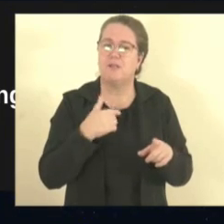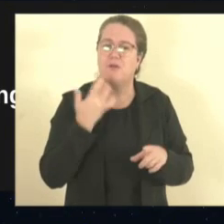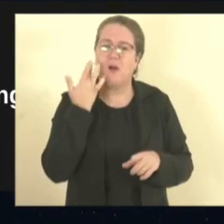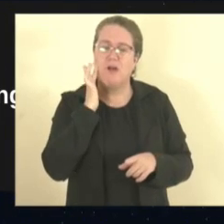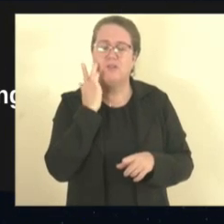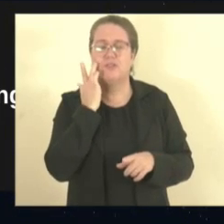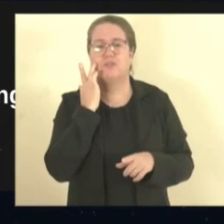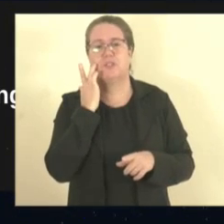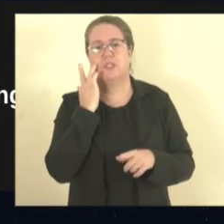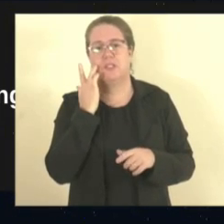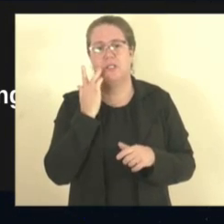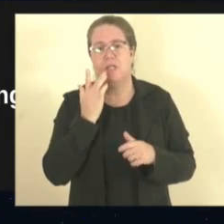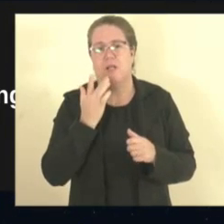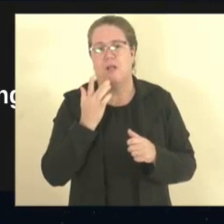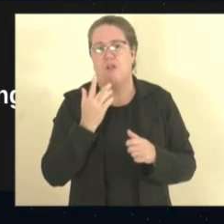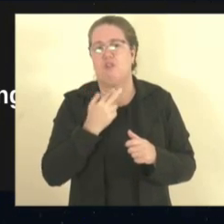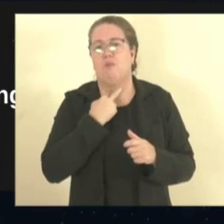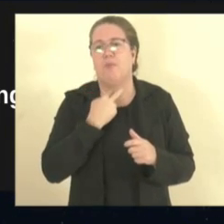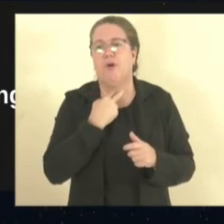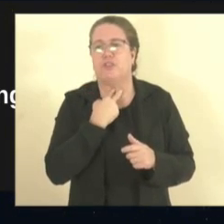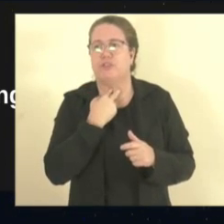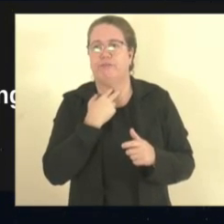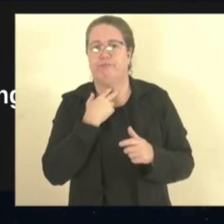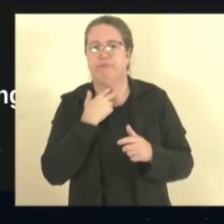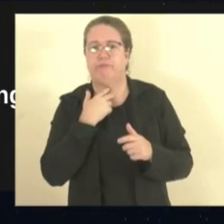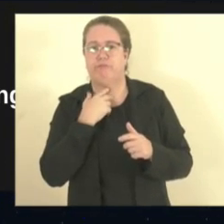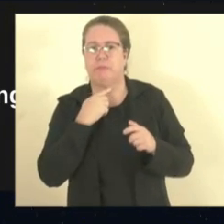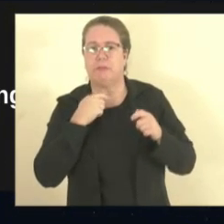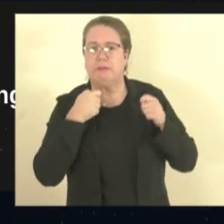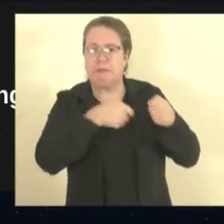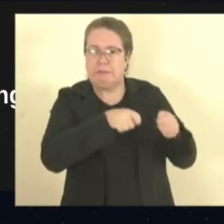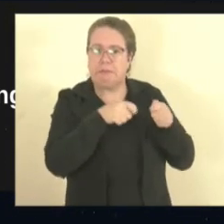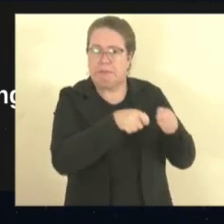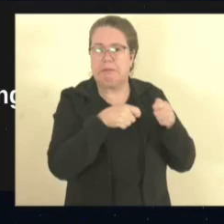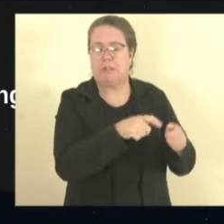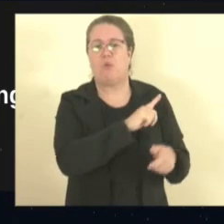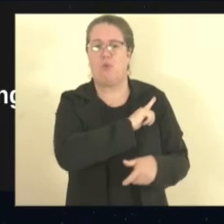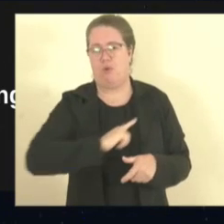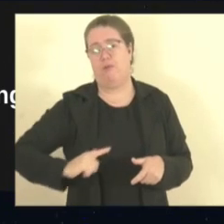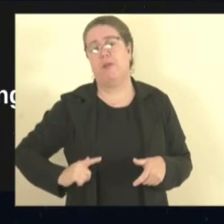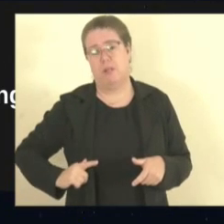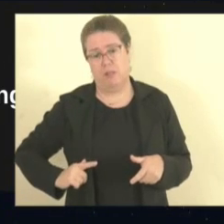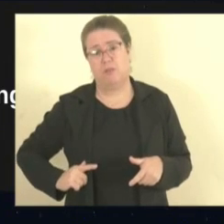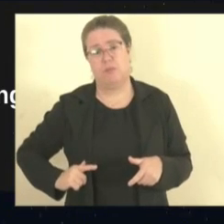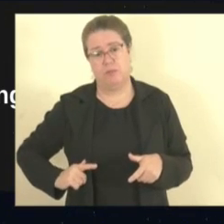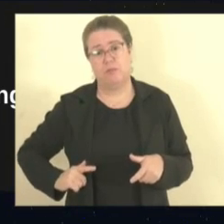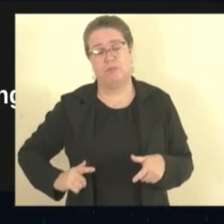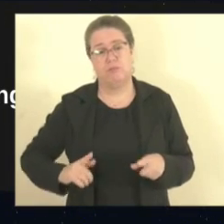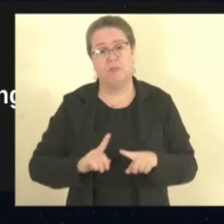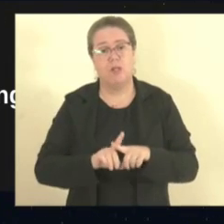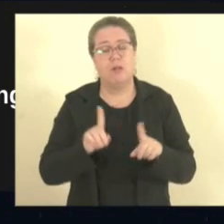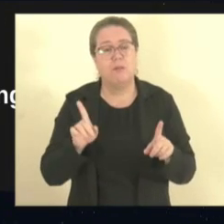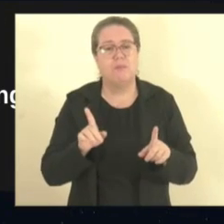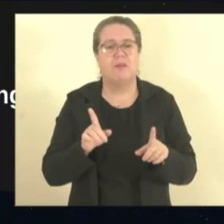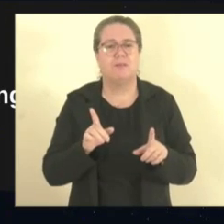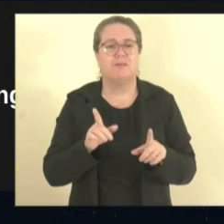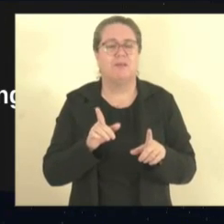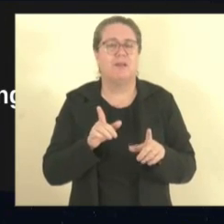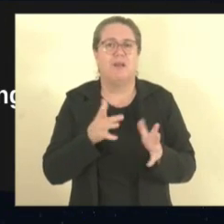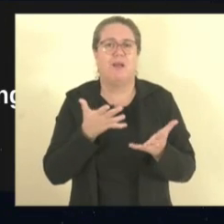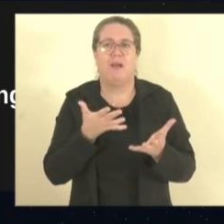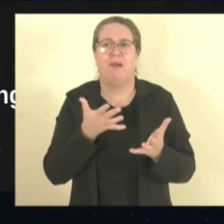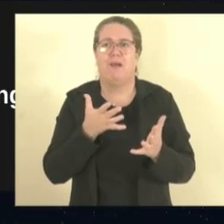poder crucificar o governador. É por conta de, muitas vezes, uma falha, mas não é uma falha